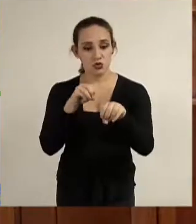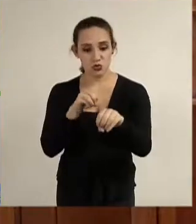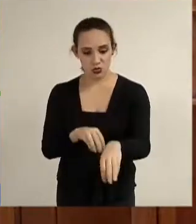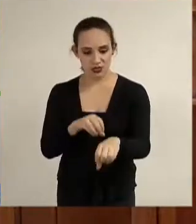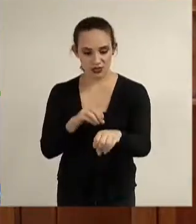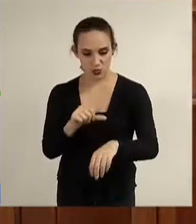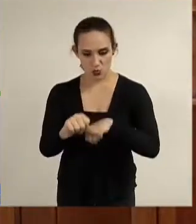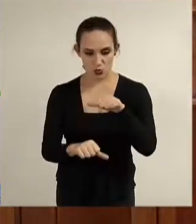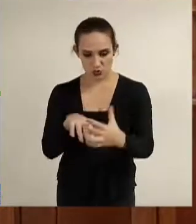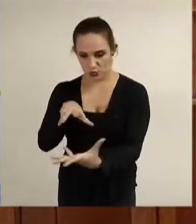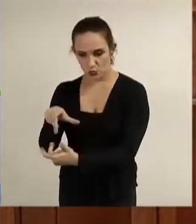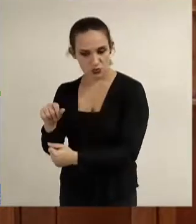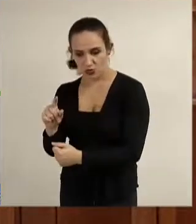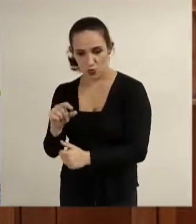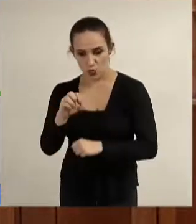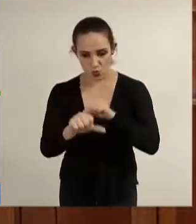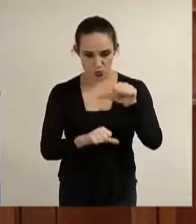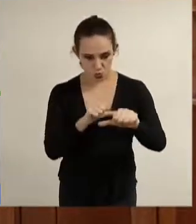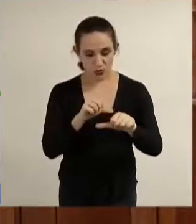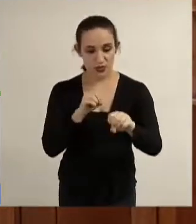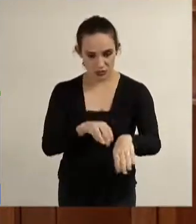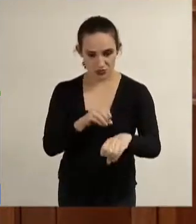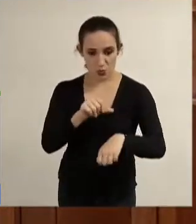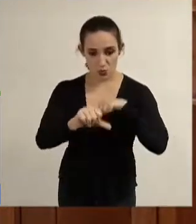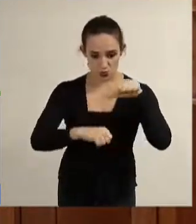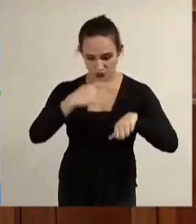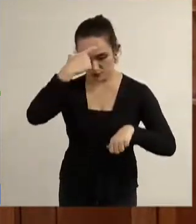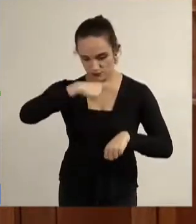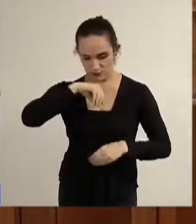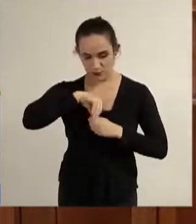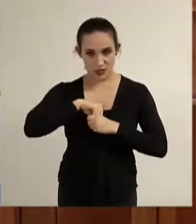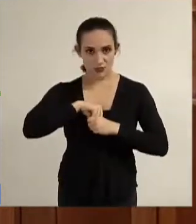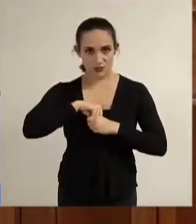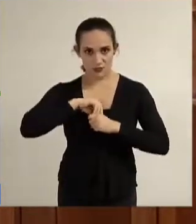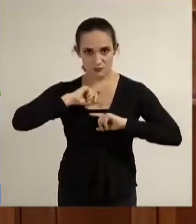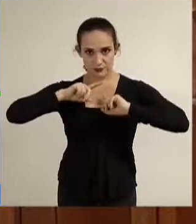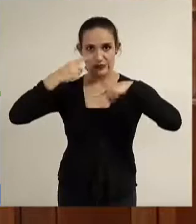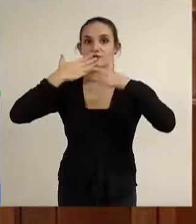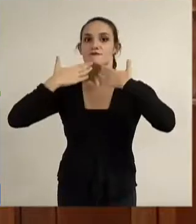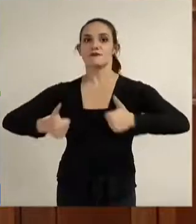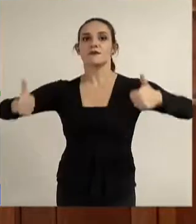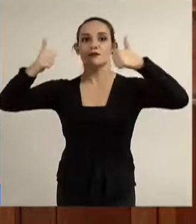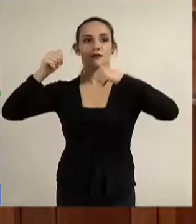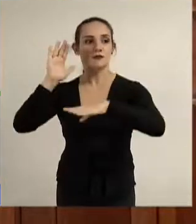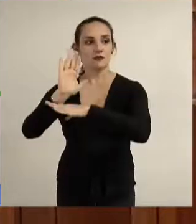muda pessoas, e pessoas preparadas, pessoas transformadas ajudam a melhorar o mundo.